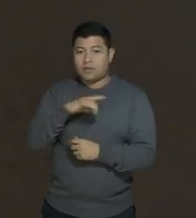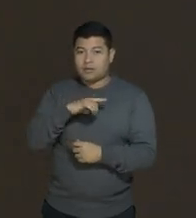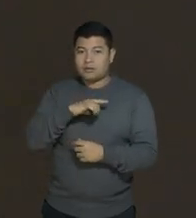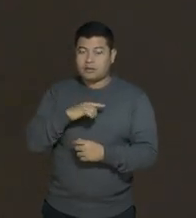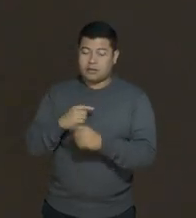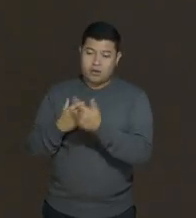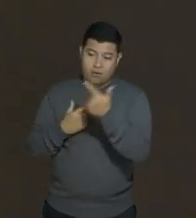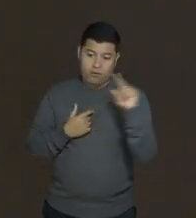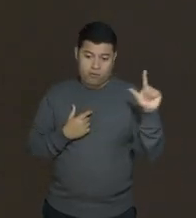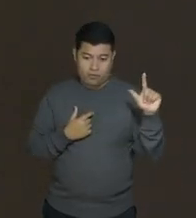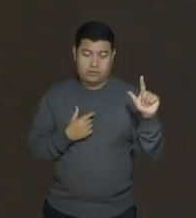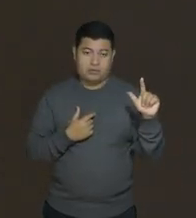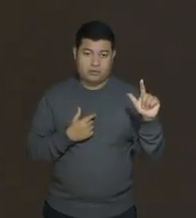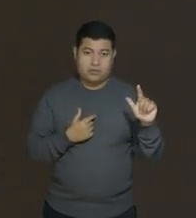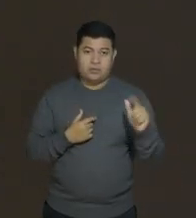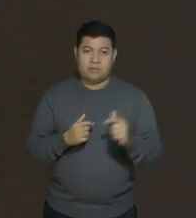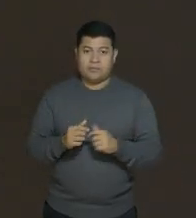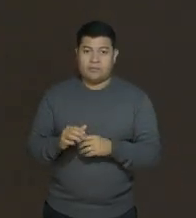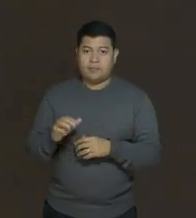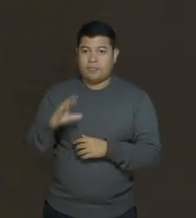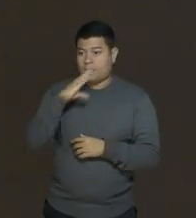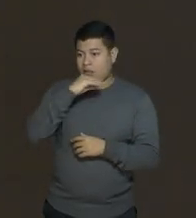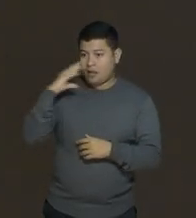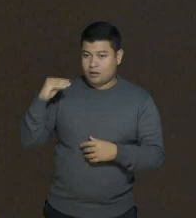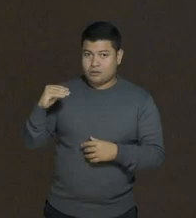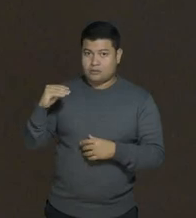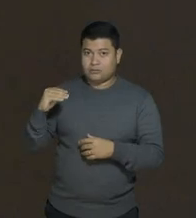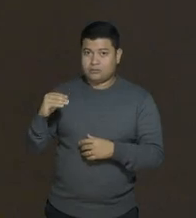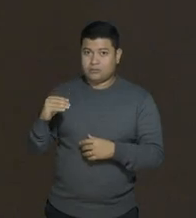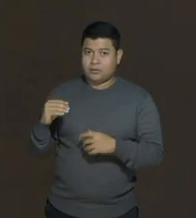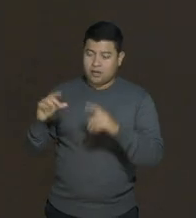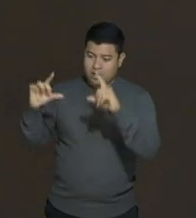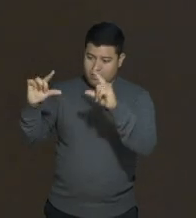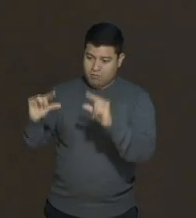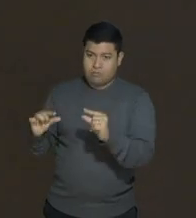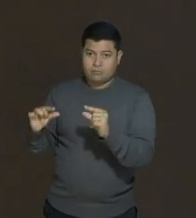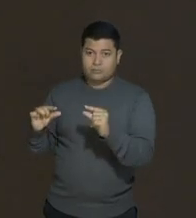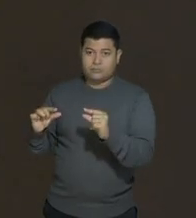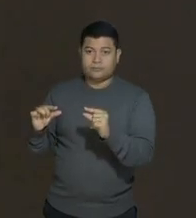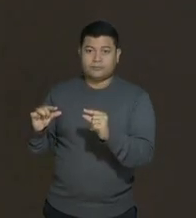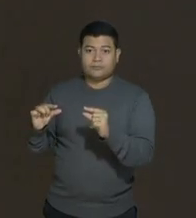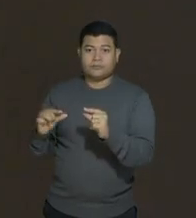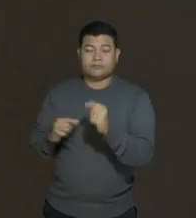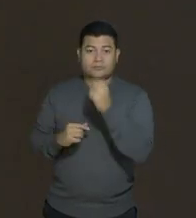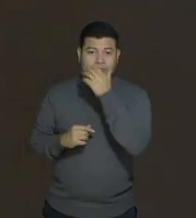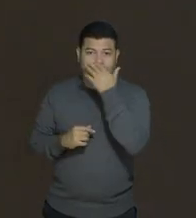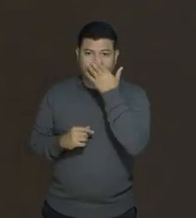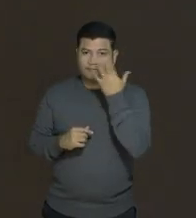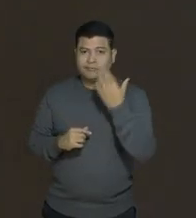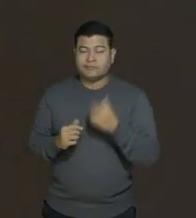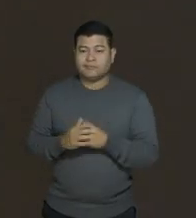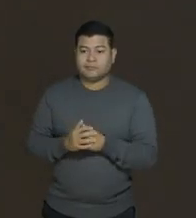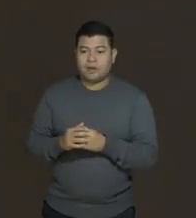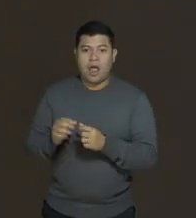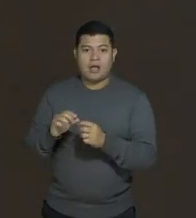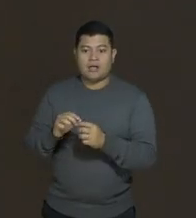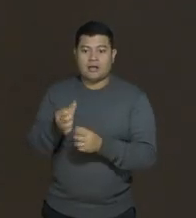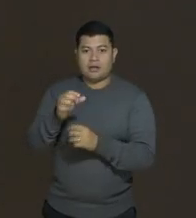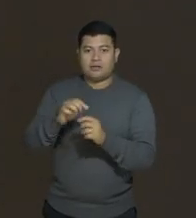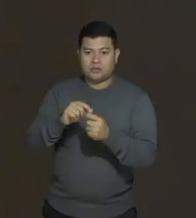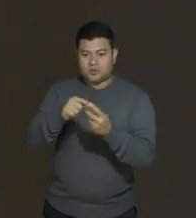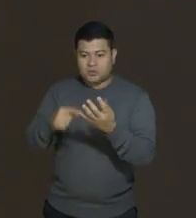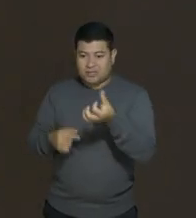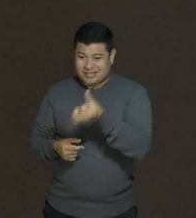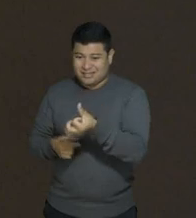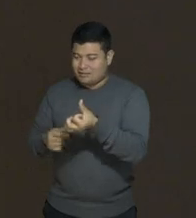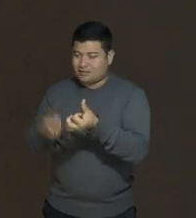outro. Para adulto, não é a quantidade, é menor a quantidade para você fechar um diagnóstico de TDAH, não precisa de tanto.